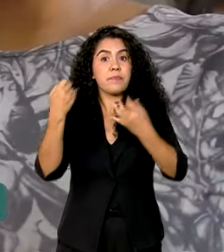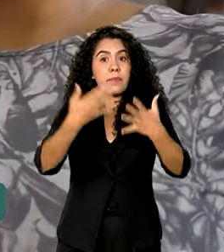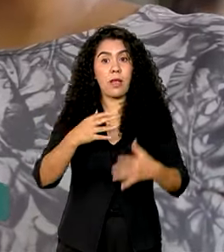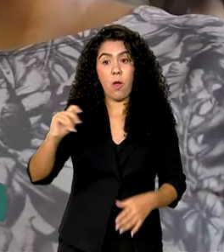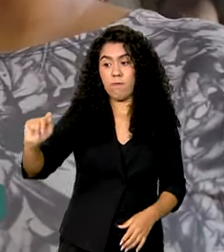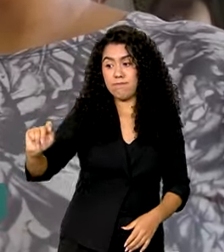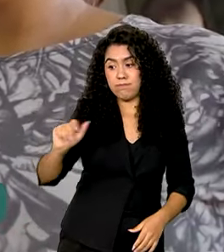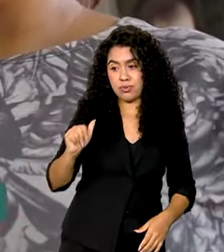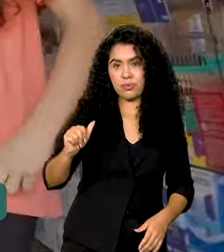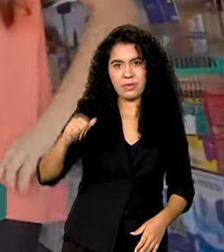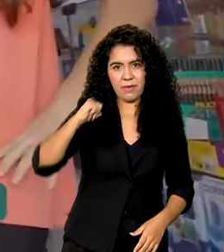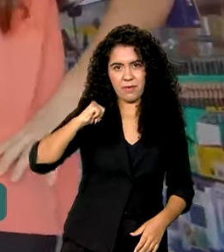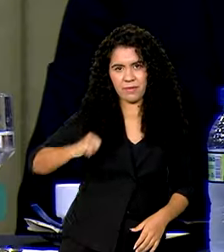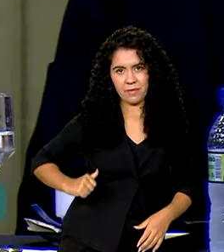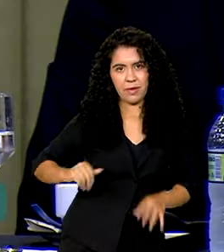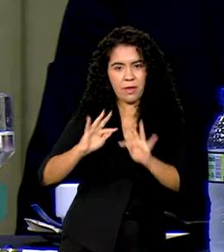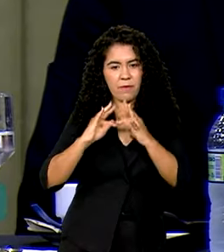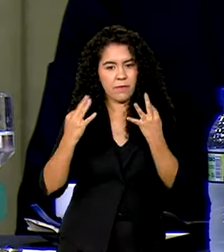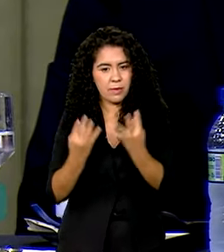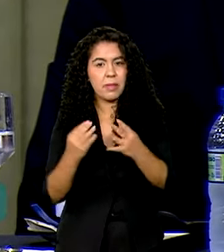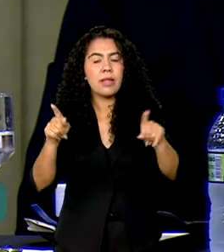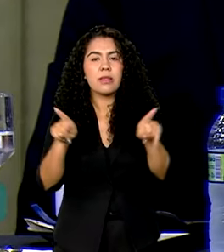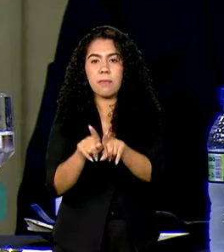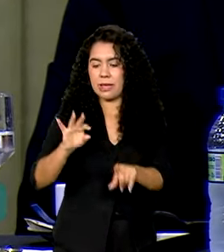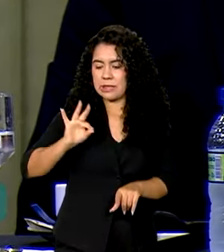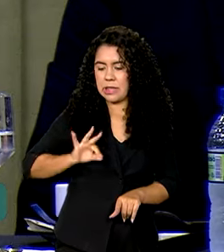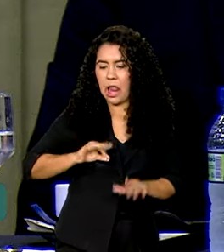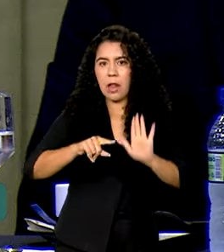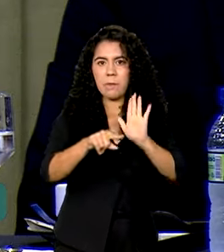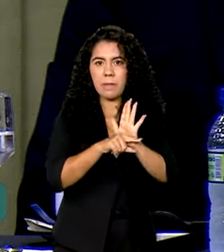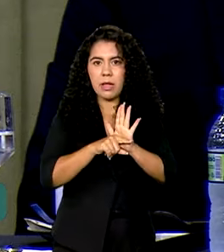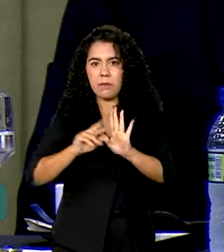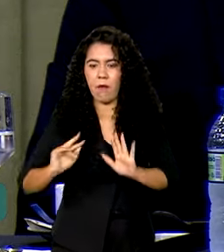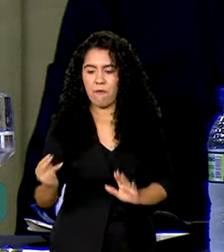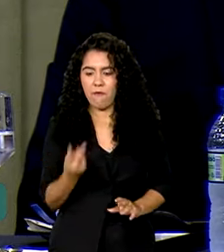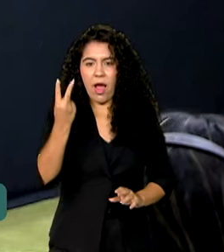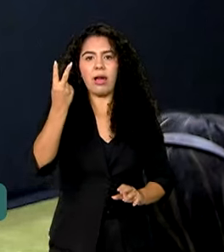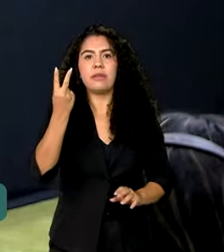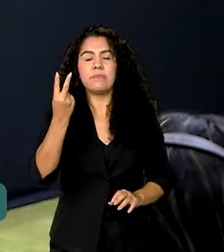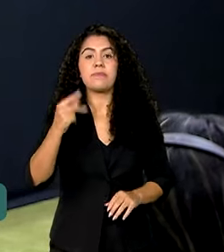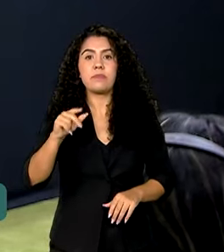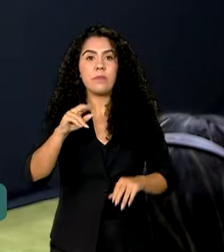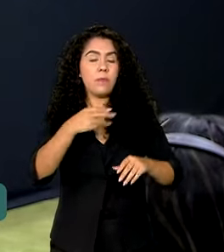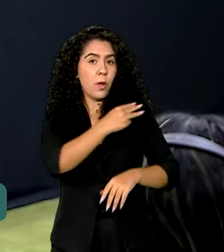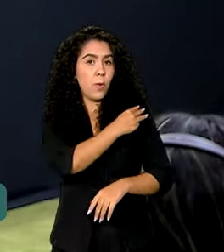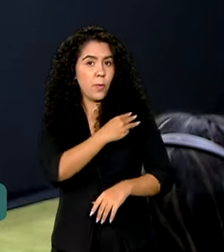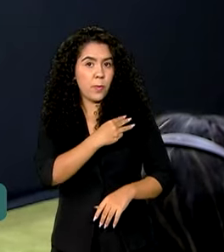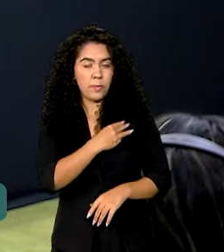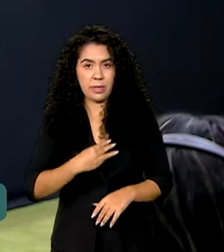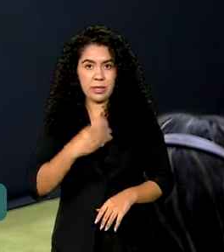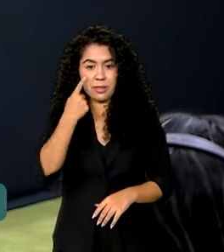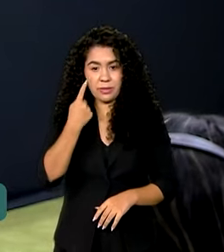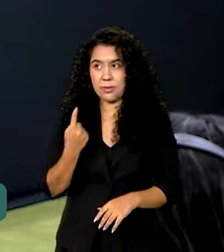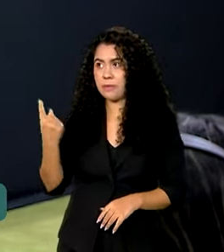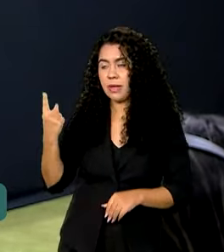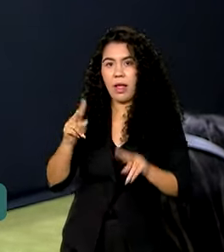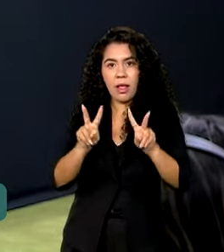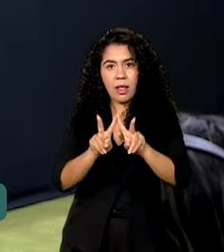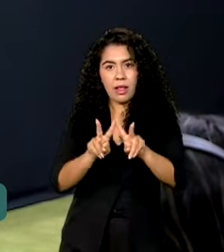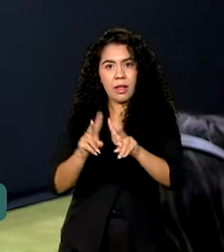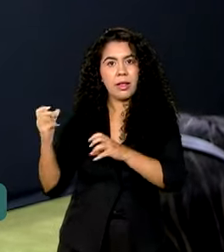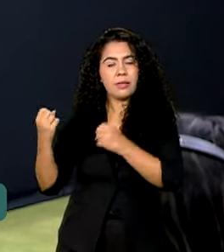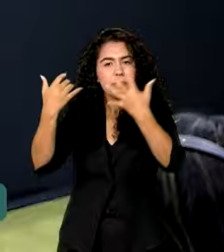de valorização do salário mínimo, segundo o ministro do Desenvolvimento e Assistência Social, Família e Combate à Fome, também